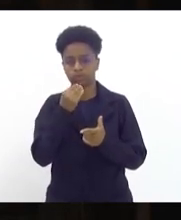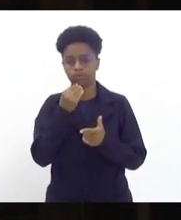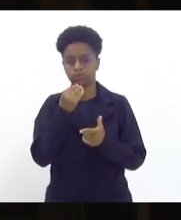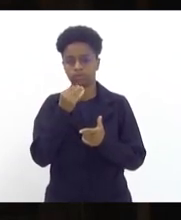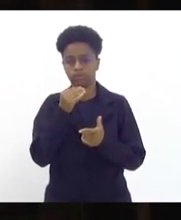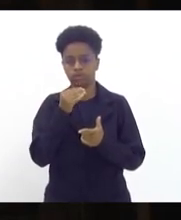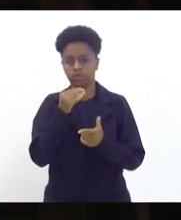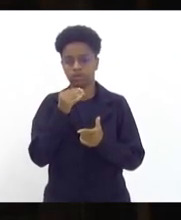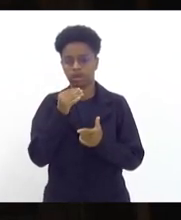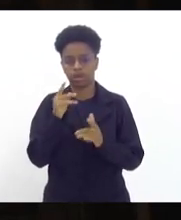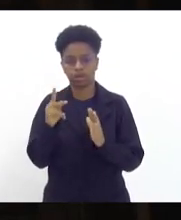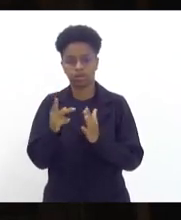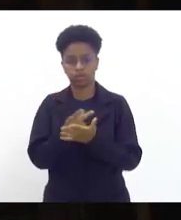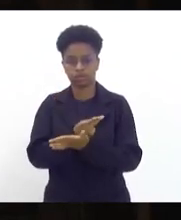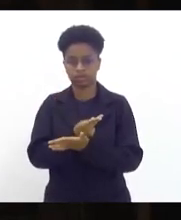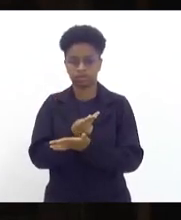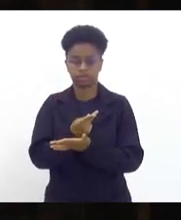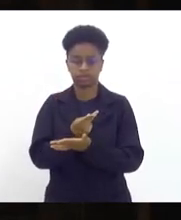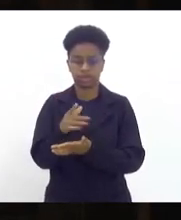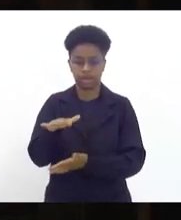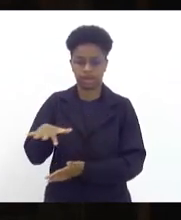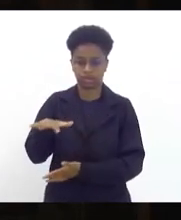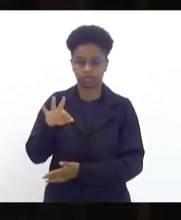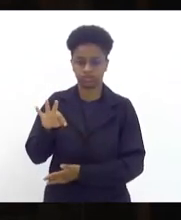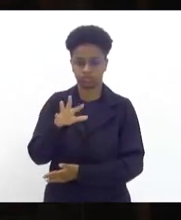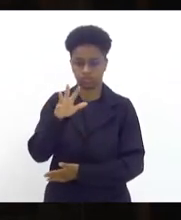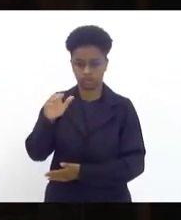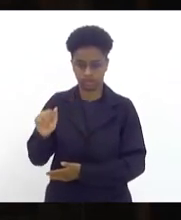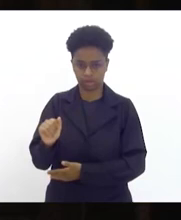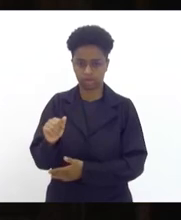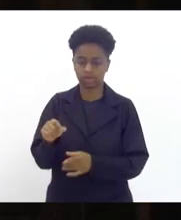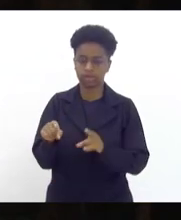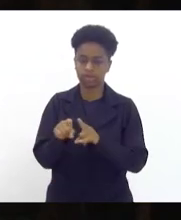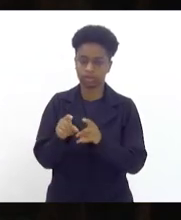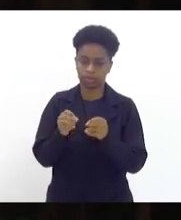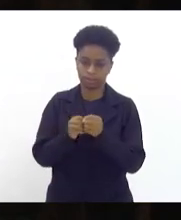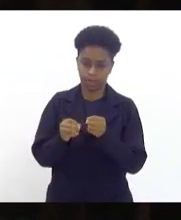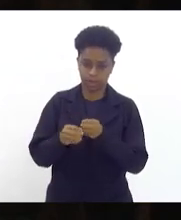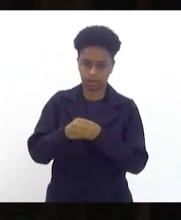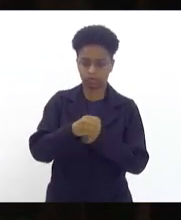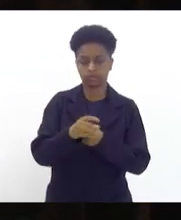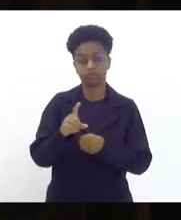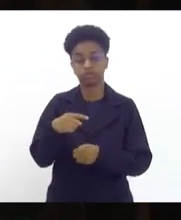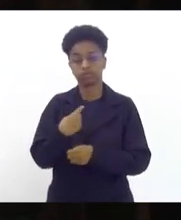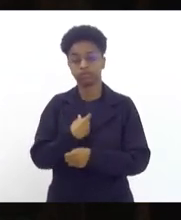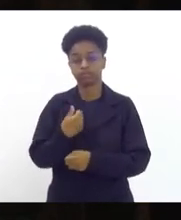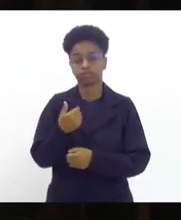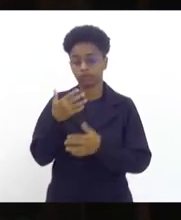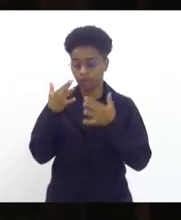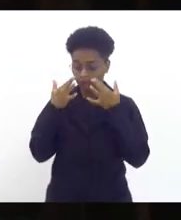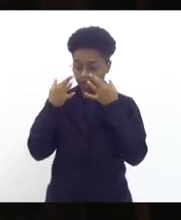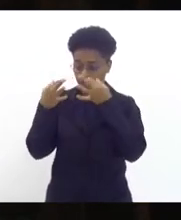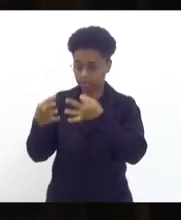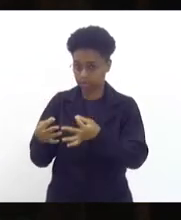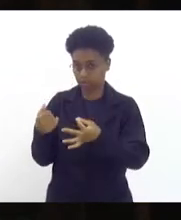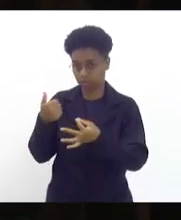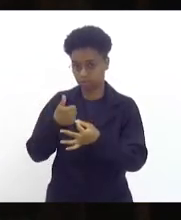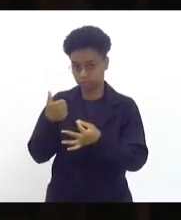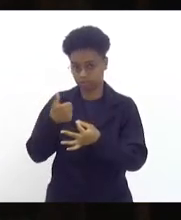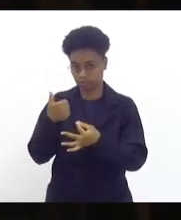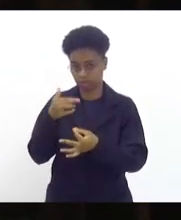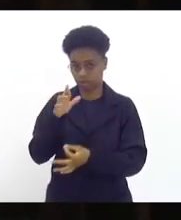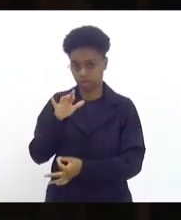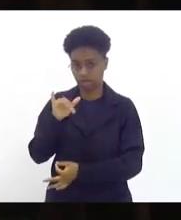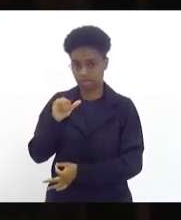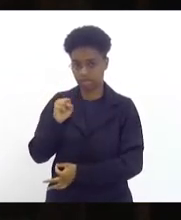só na área da Tijuca como em todas as áreas começamos a olhar o primeiro o primeiro a primeira risp